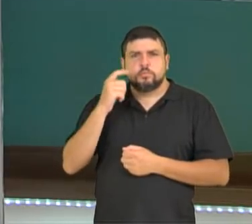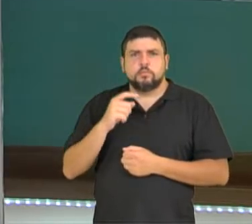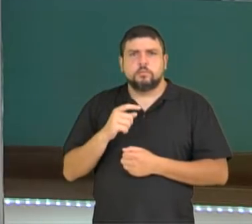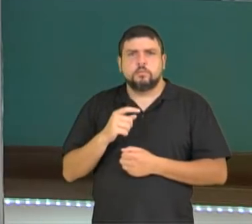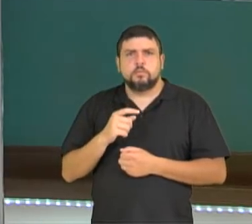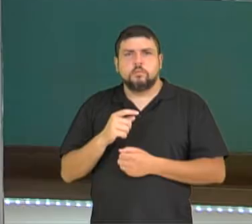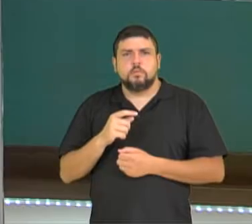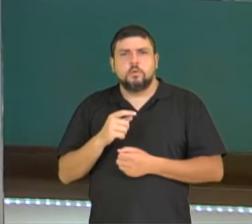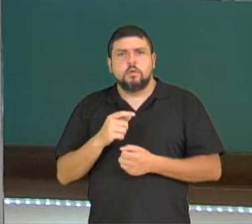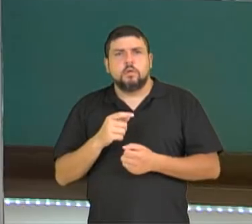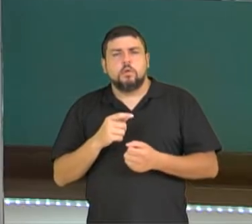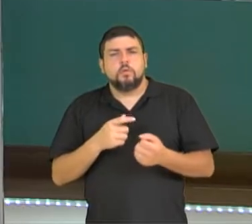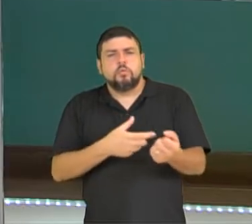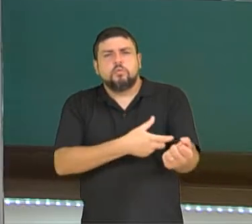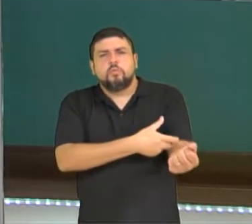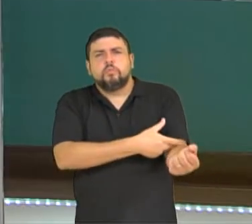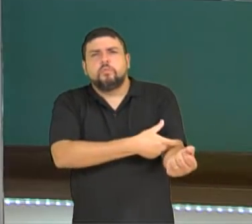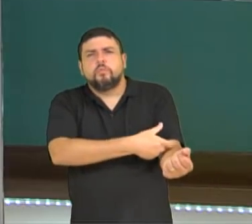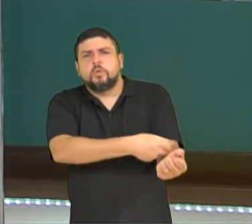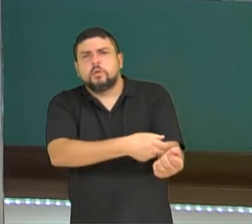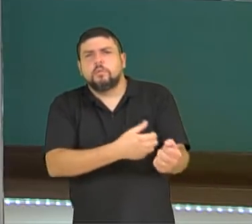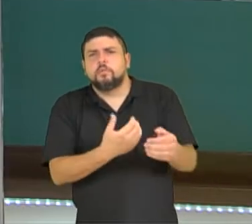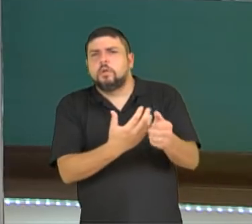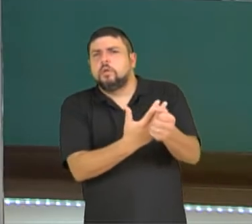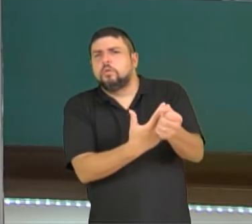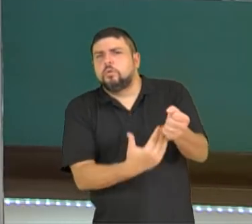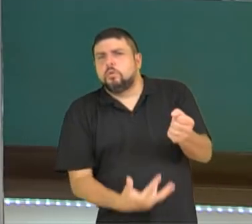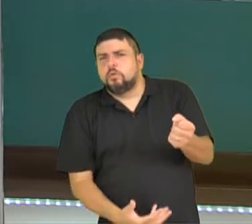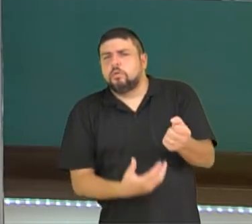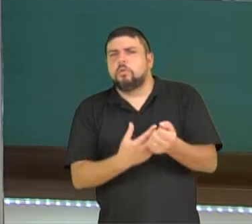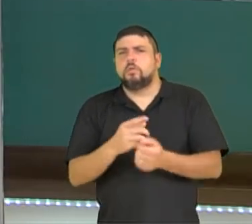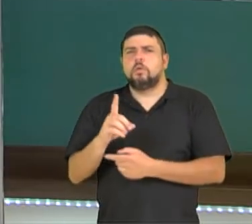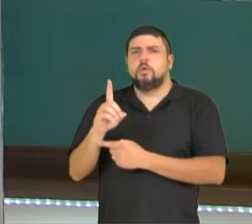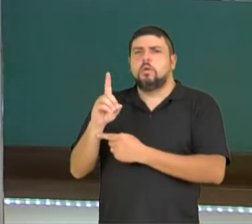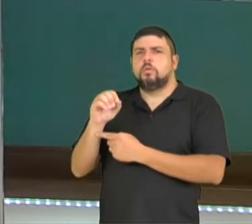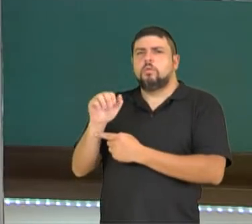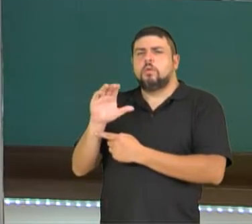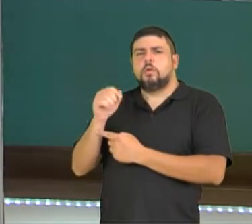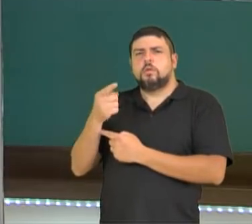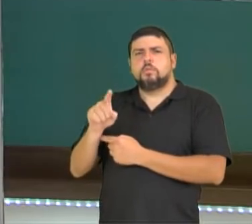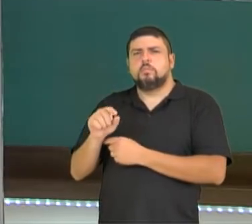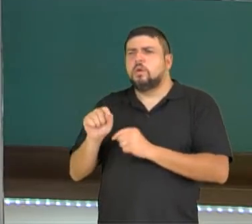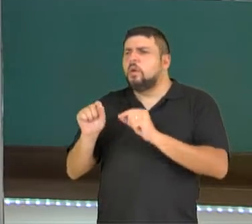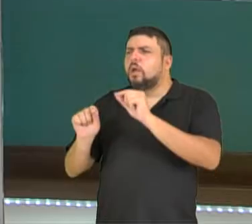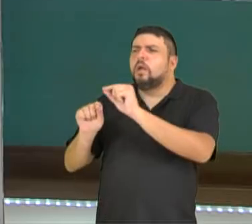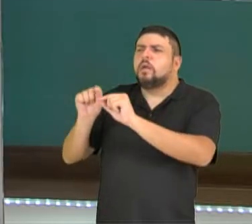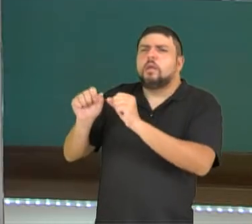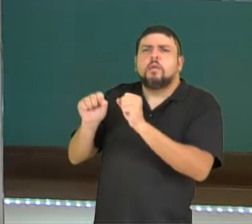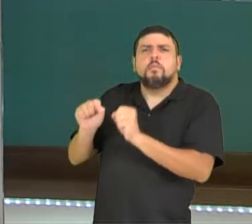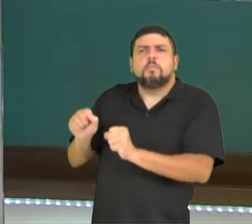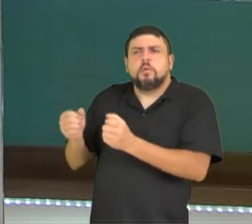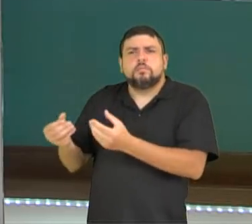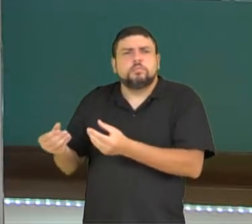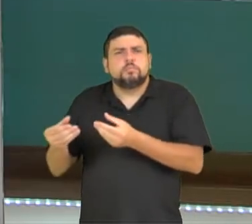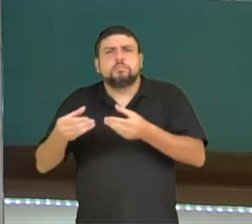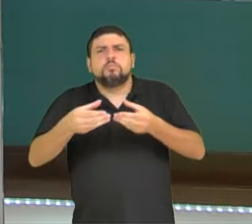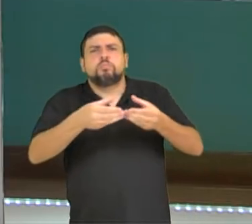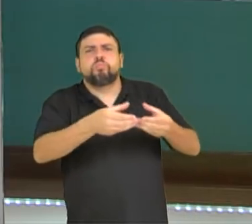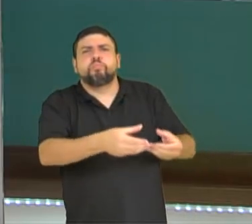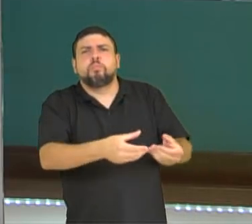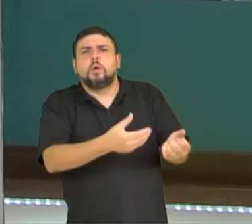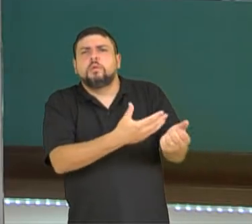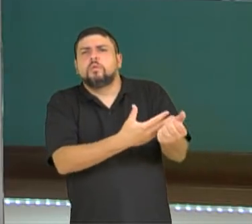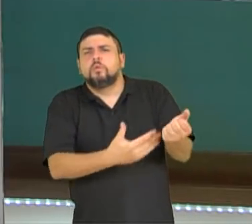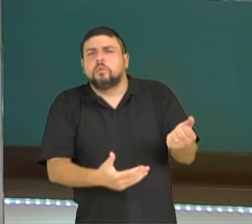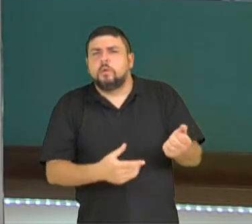sangue. Você já se perguntou, já pesquisou quem pode doar sangue? Há alguns requisitos para a